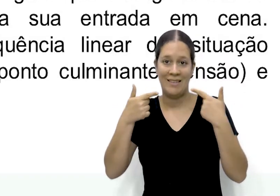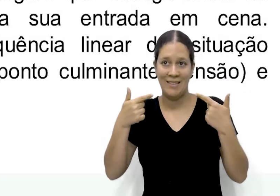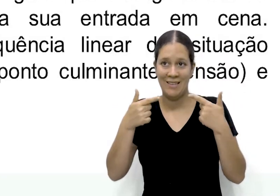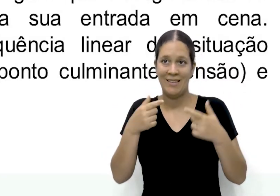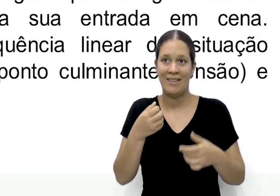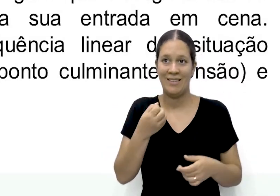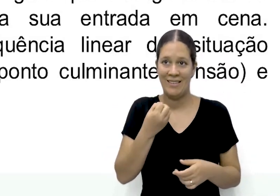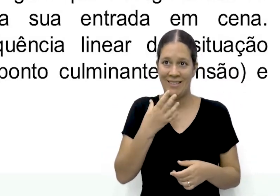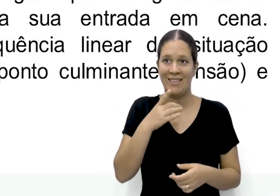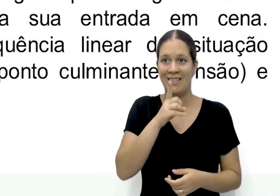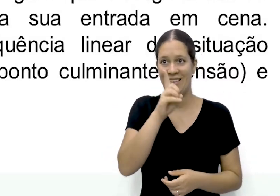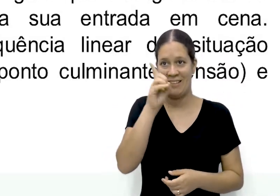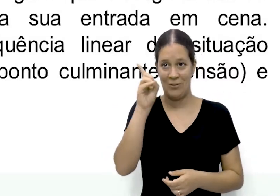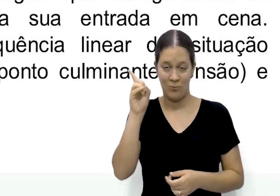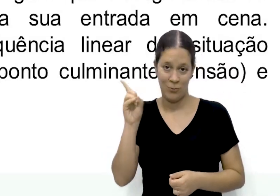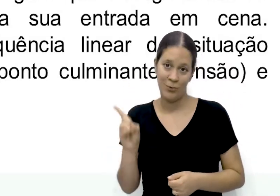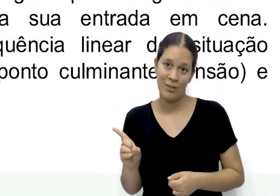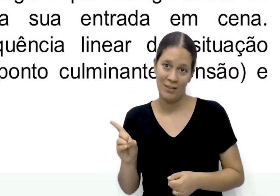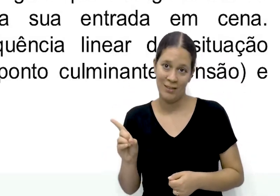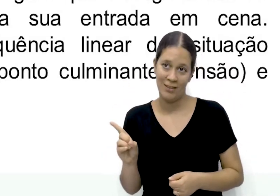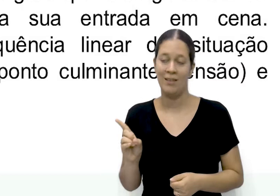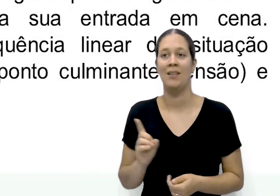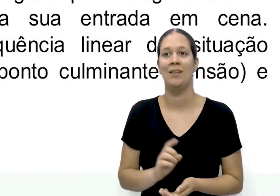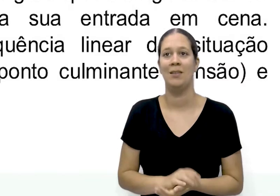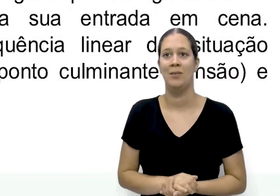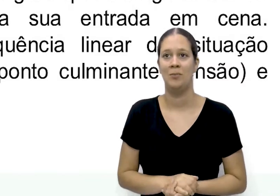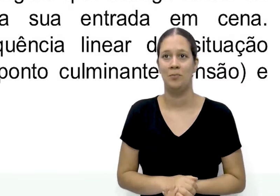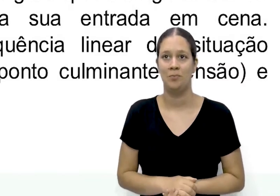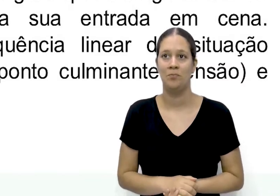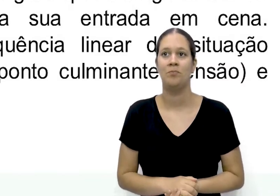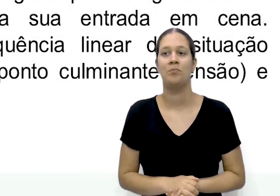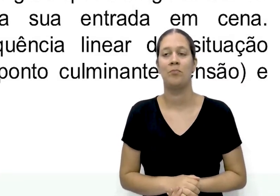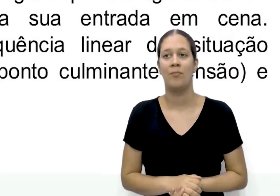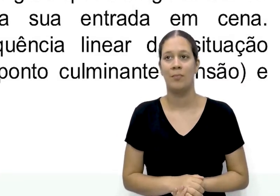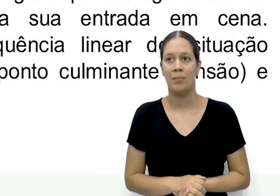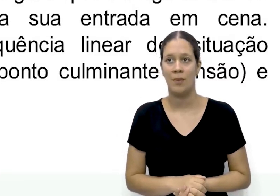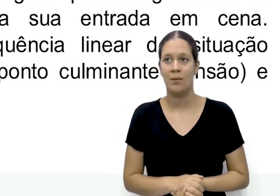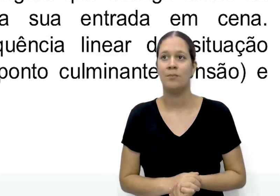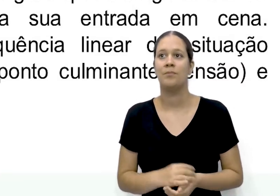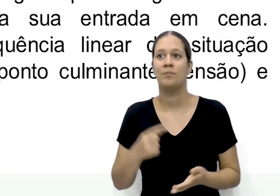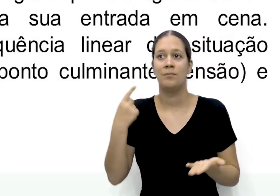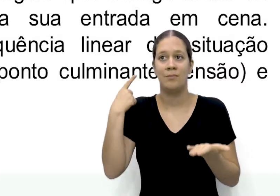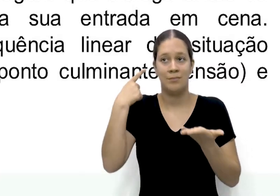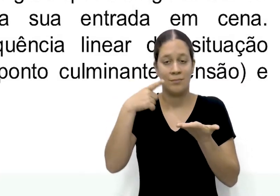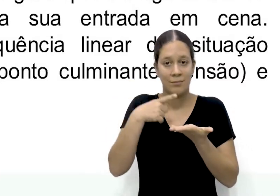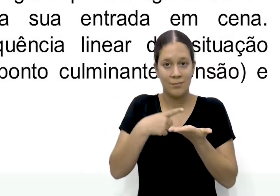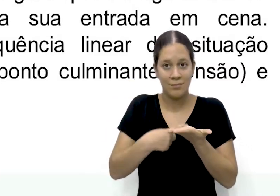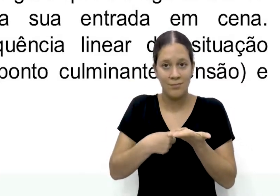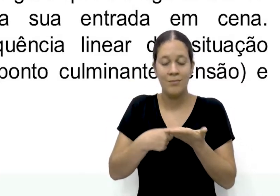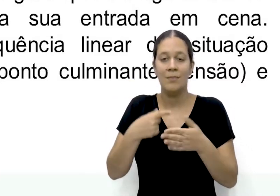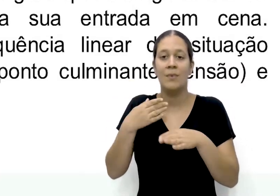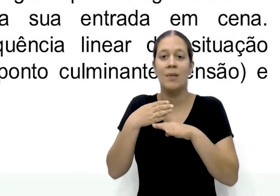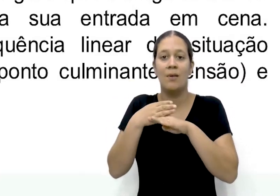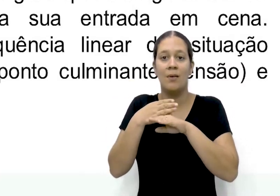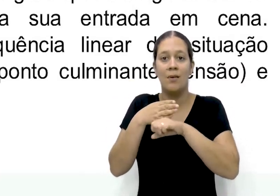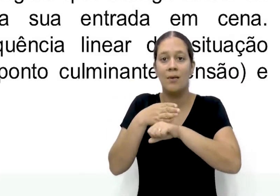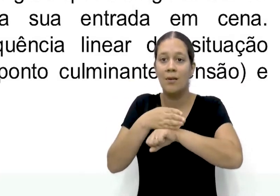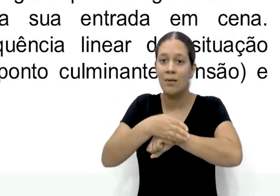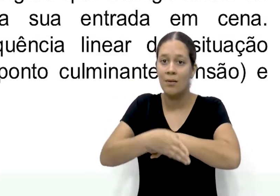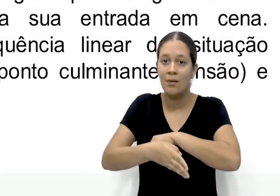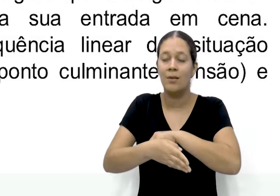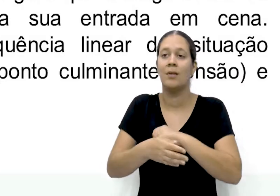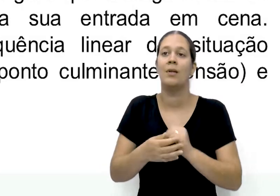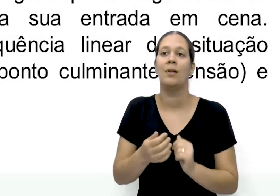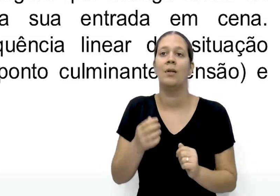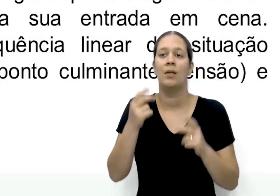linear de situação inicial, apresentação, complicações com o ponto culminante, a tensão, o clímax